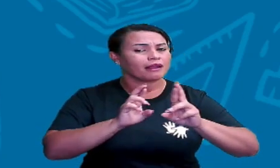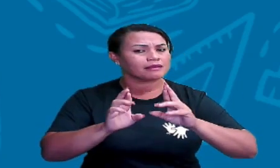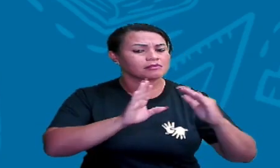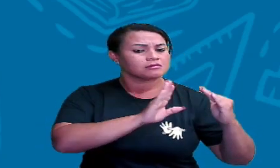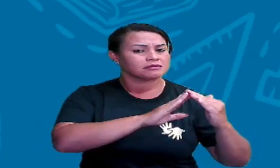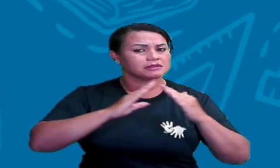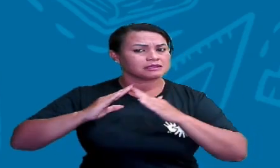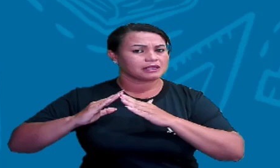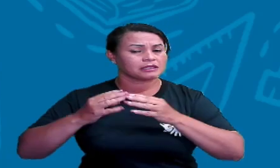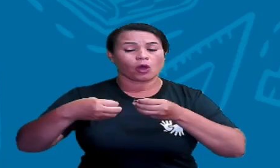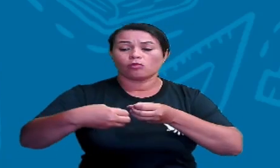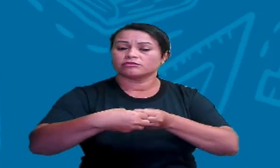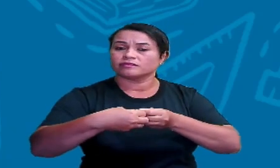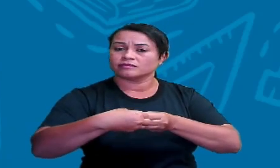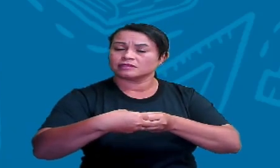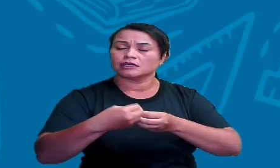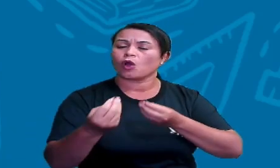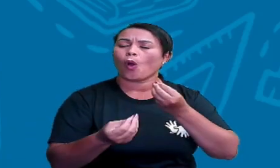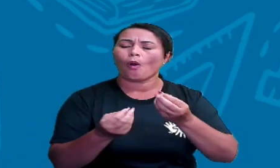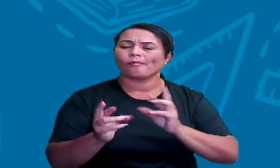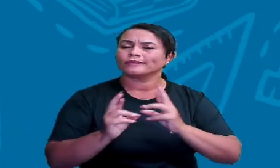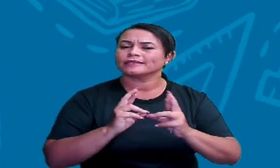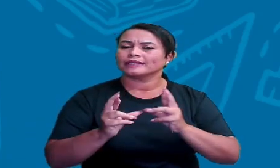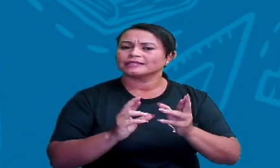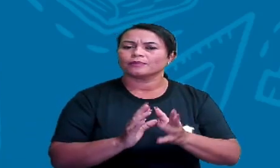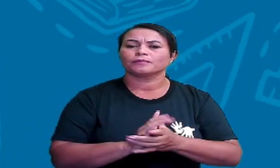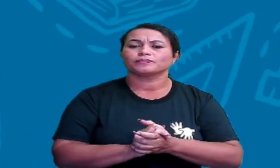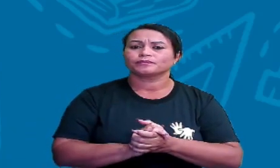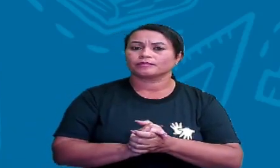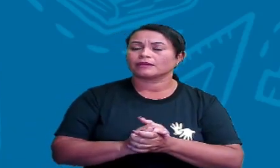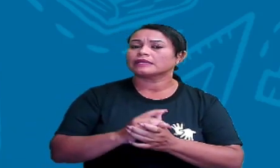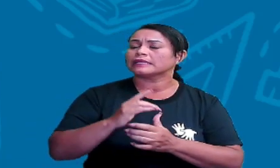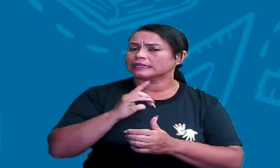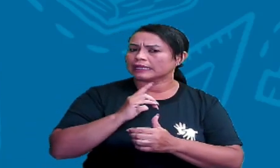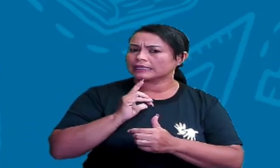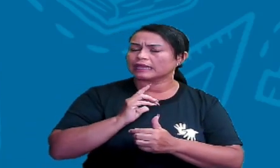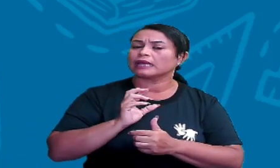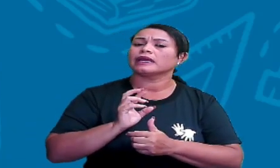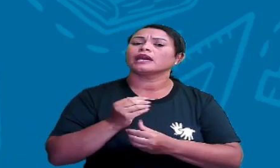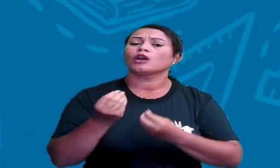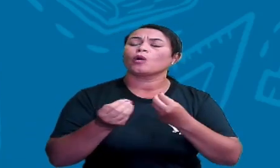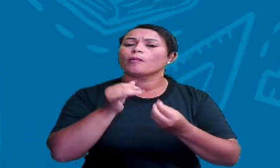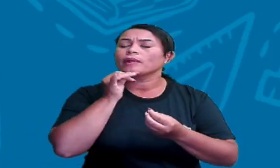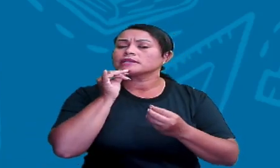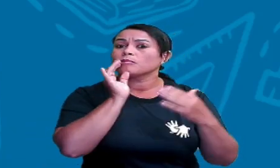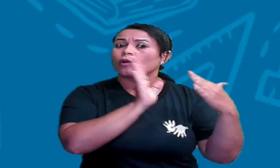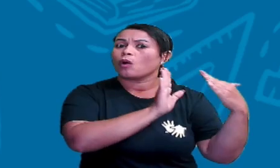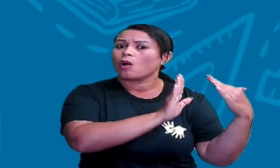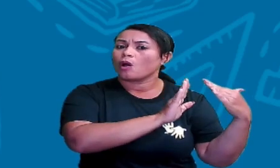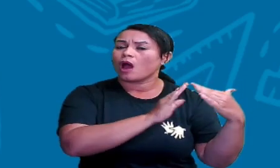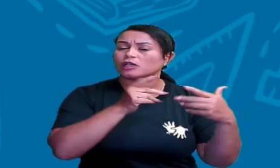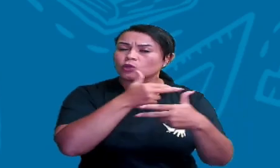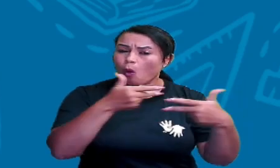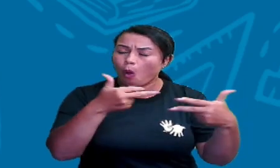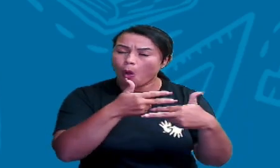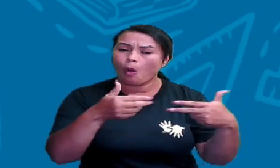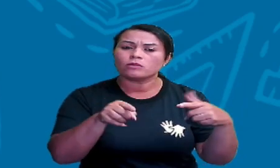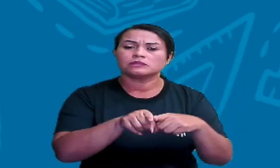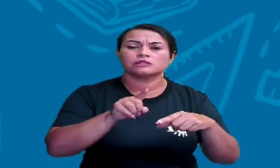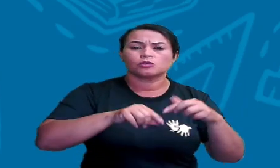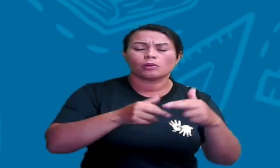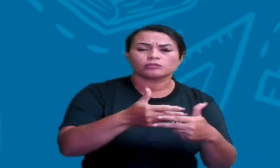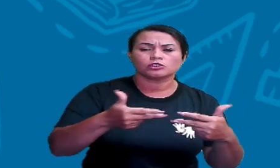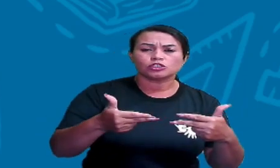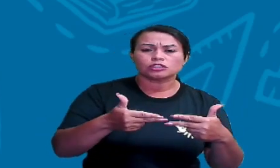vizinhança. E o que é essa relação? Ela corresponde àquela aí que os objetos são percebidos no mesmo